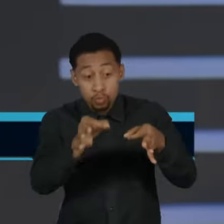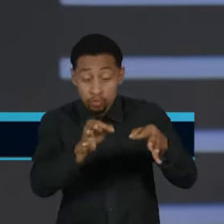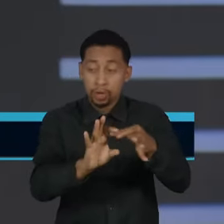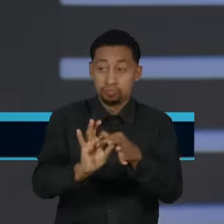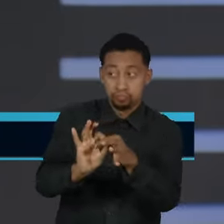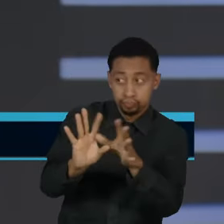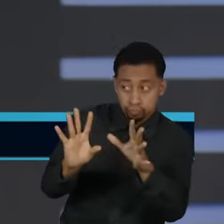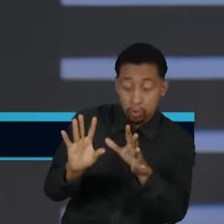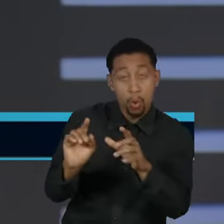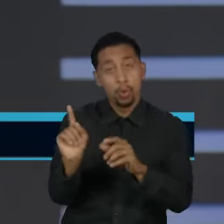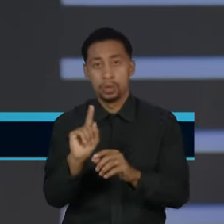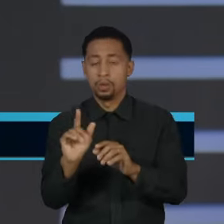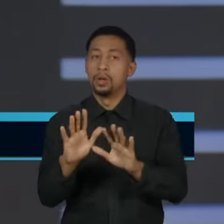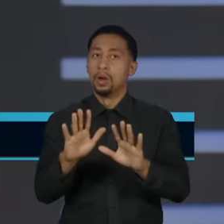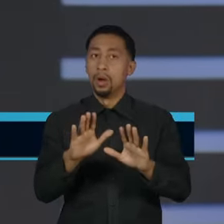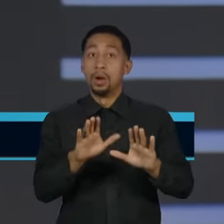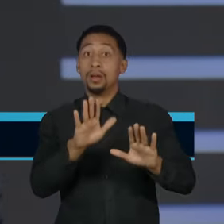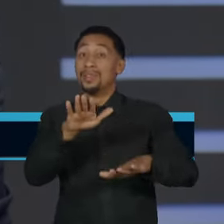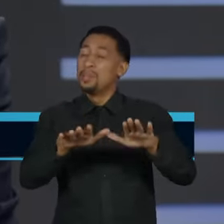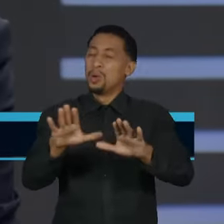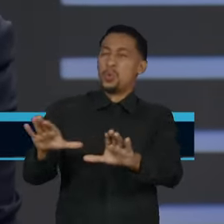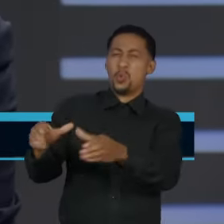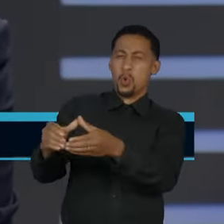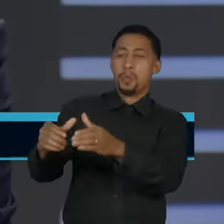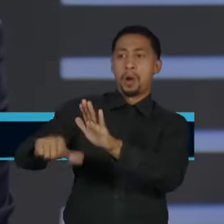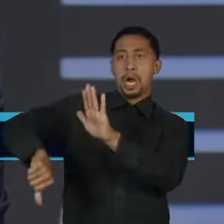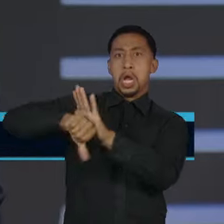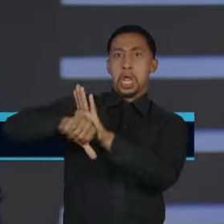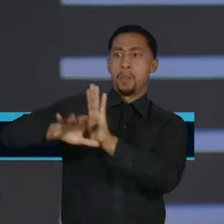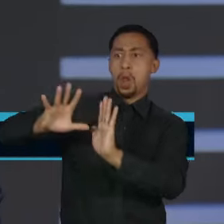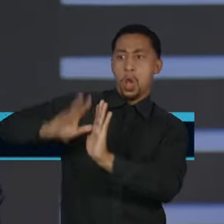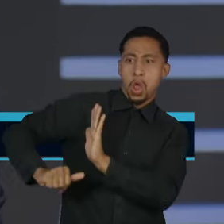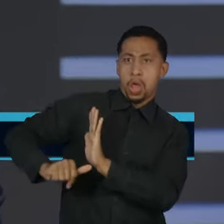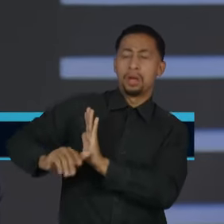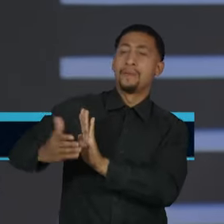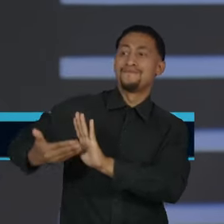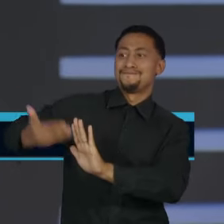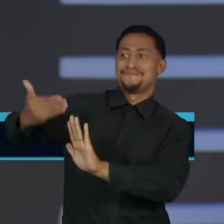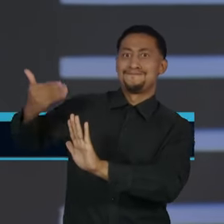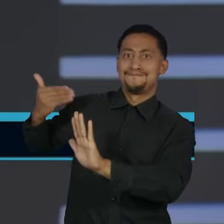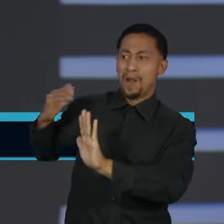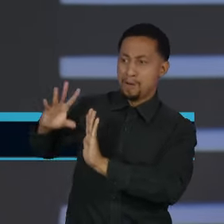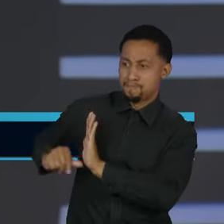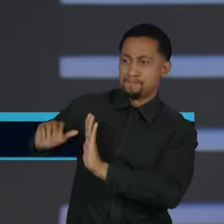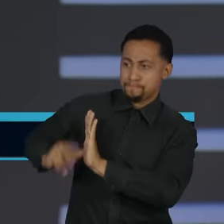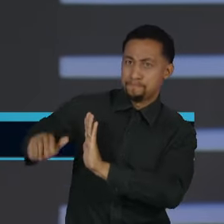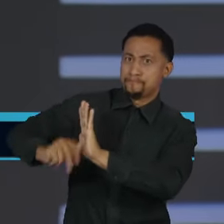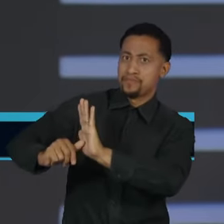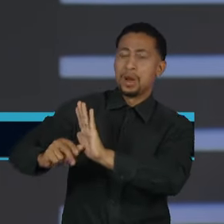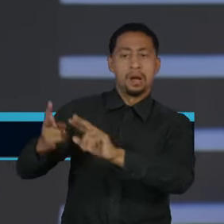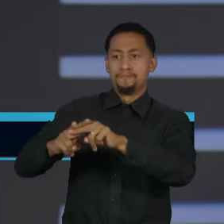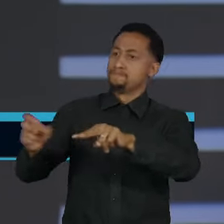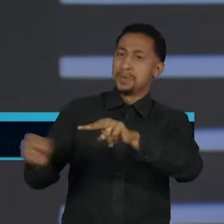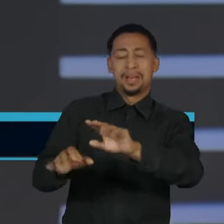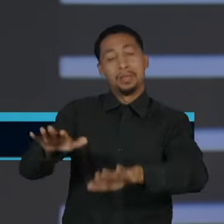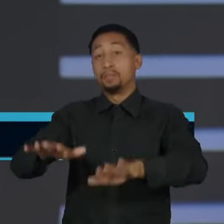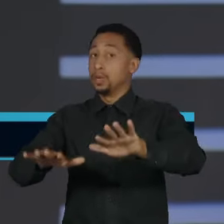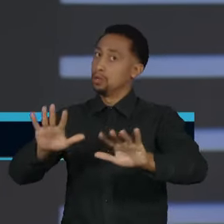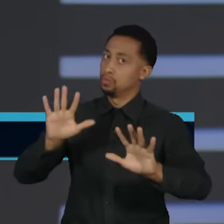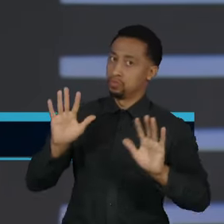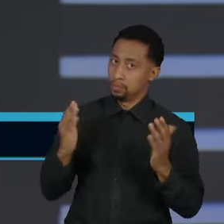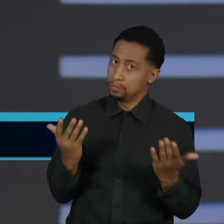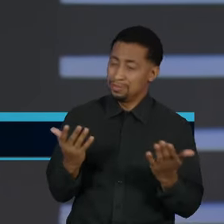crime organizado ou bandidos ou pessoas com passado mais incerto, né? Então, eu acredito